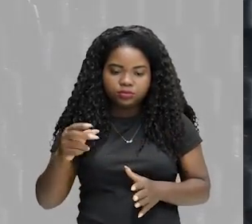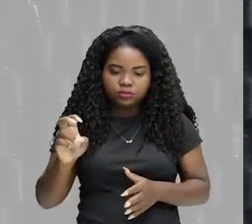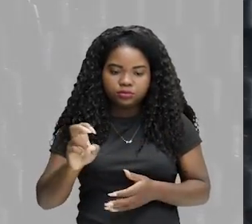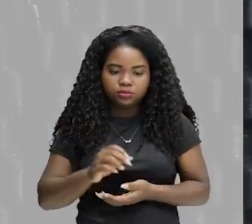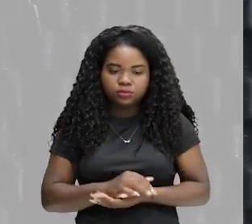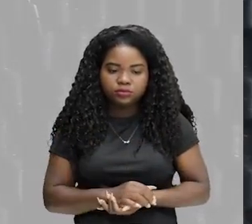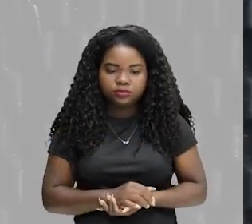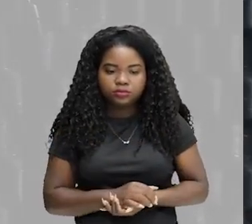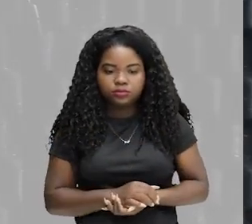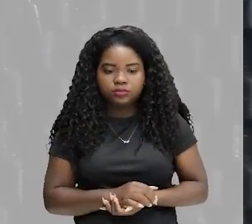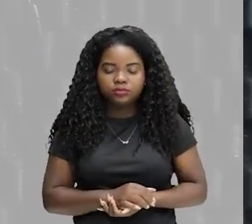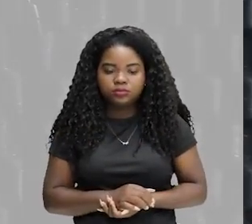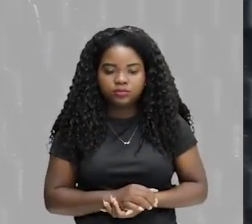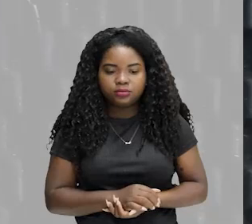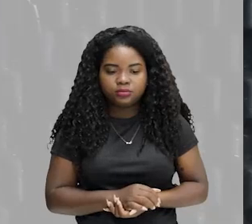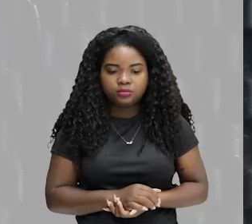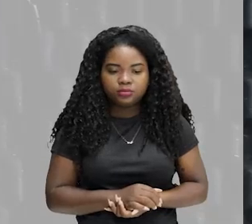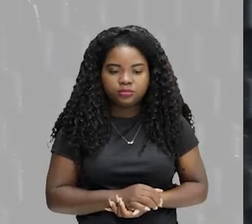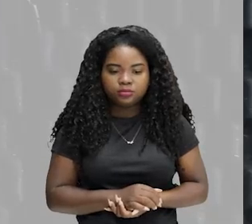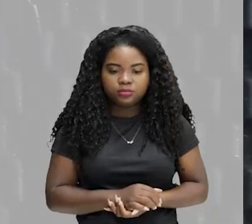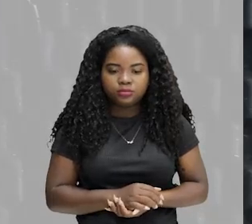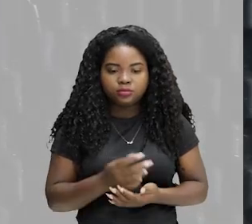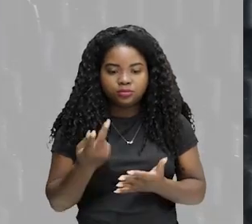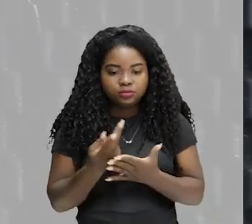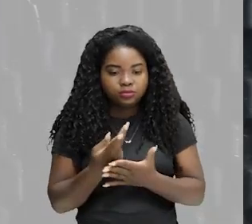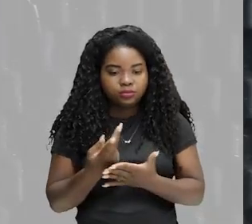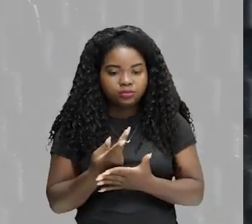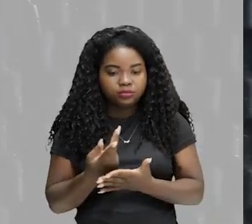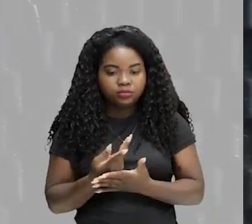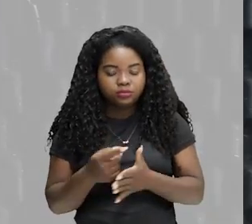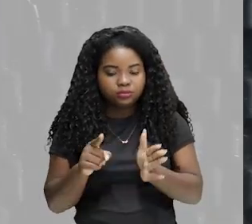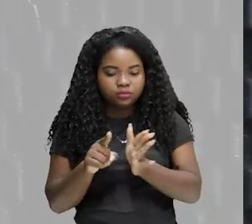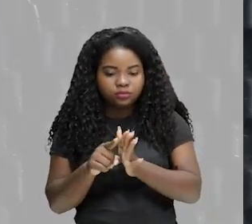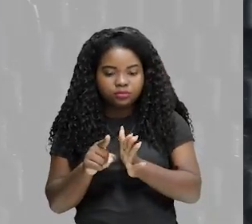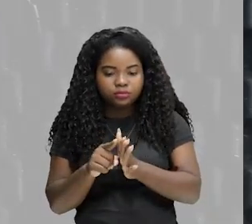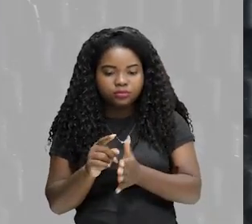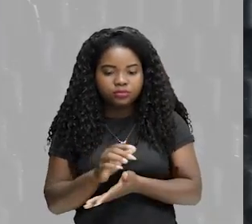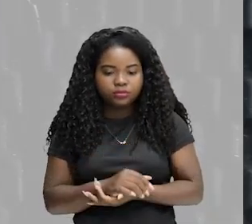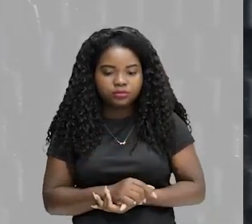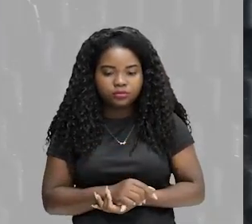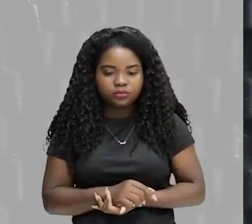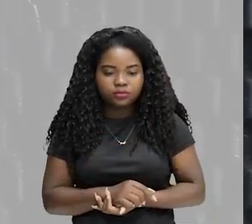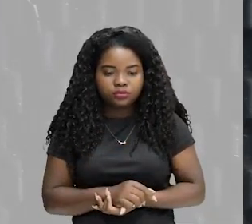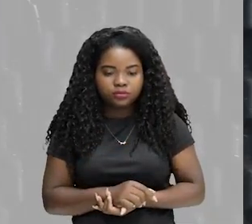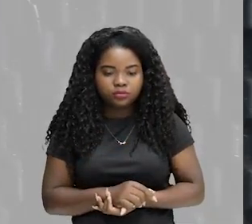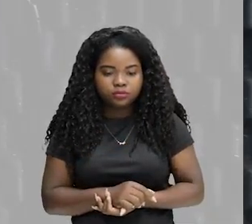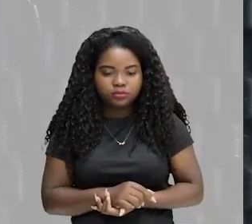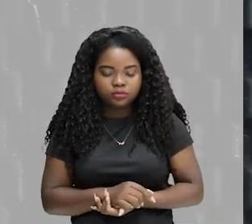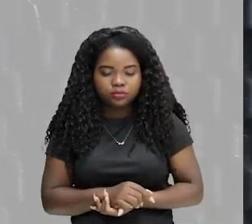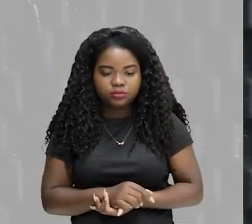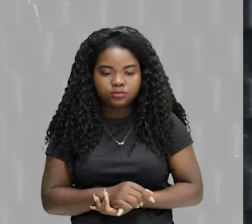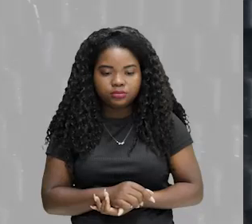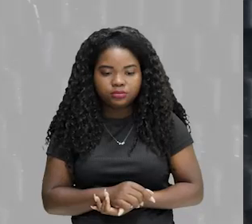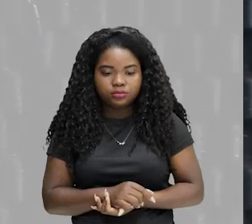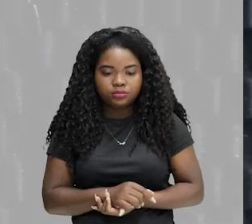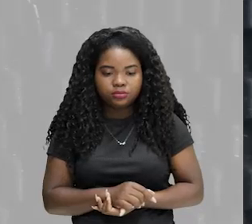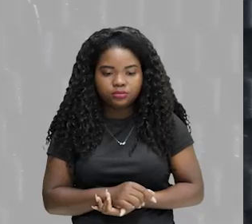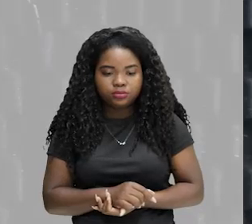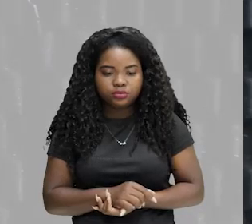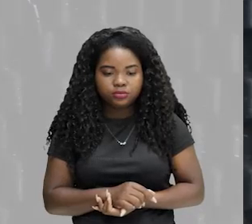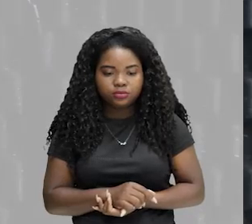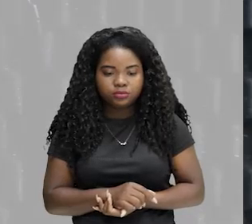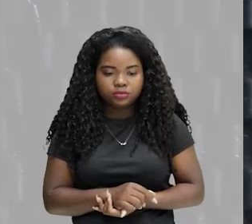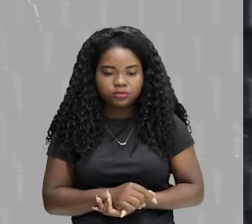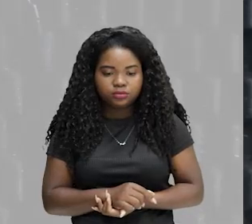meio. Perceba que aqui, ó, foi apenas um errinho, tá? Esse número é negativo, senão a gente fica sem gabarito, tá? Então, faz esse ajuste aí no teu